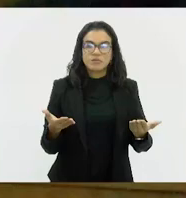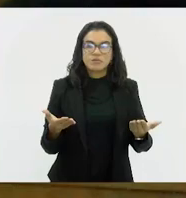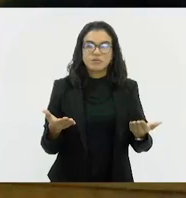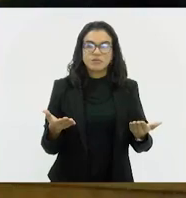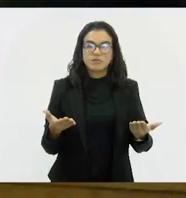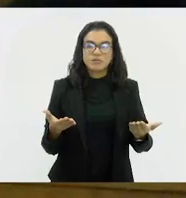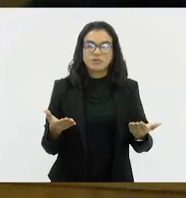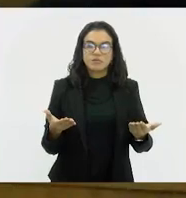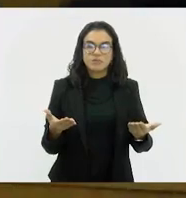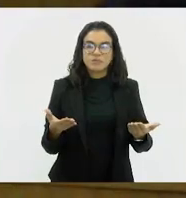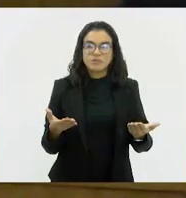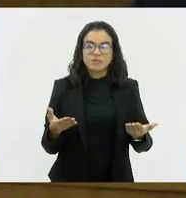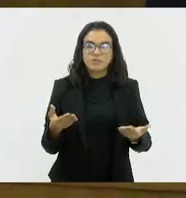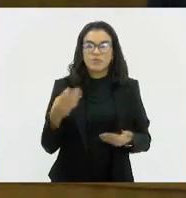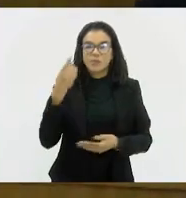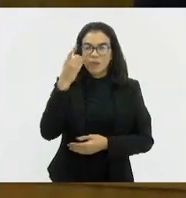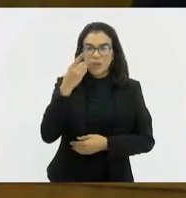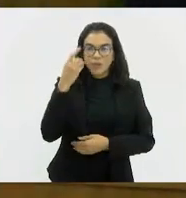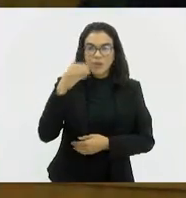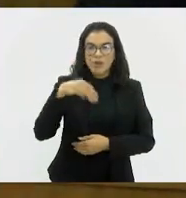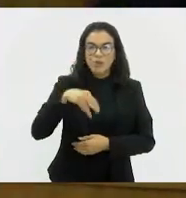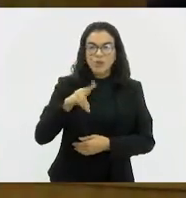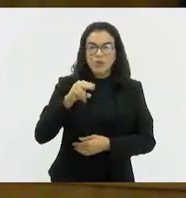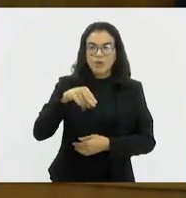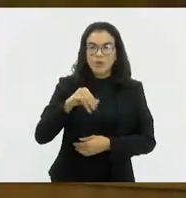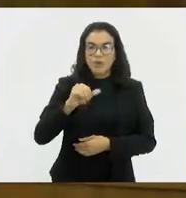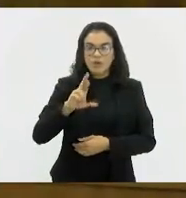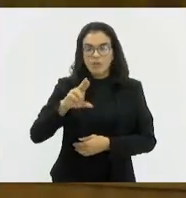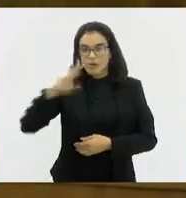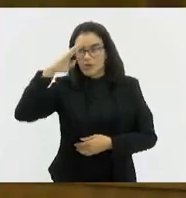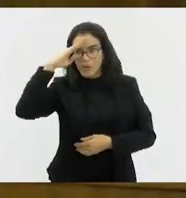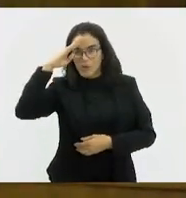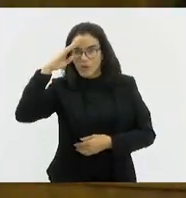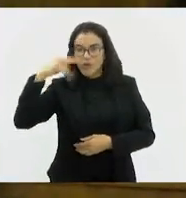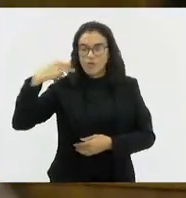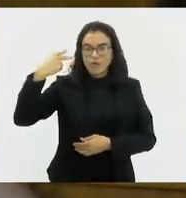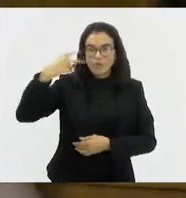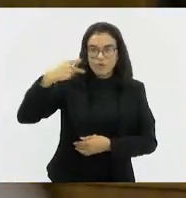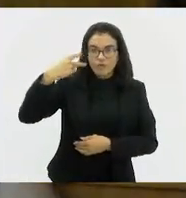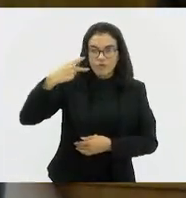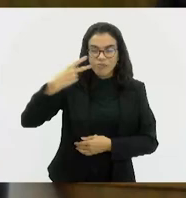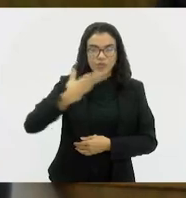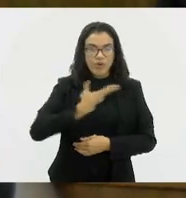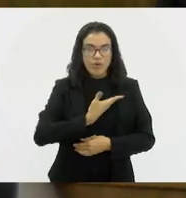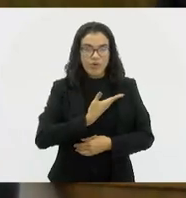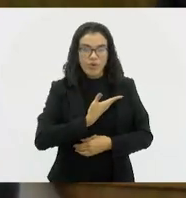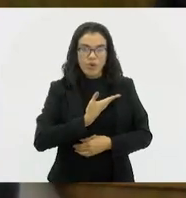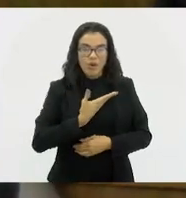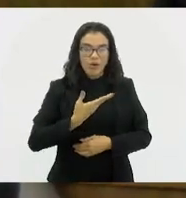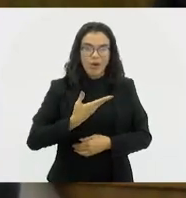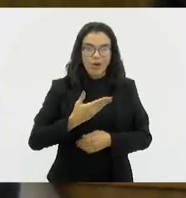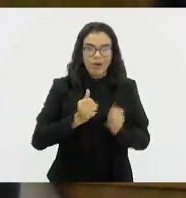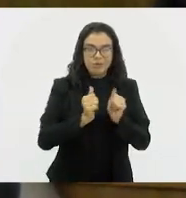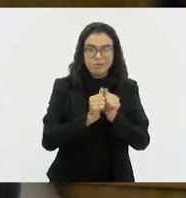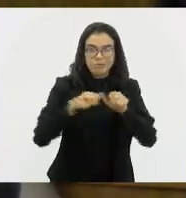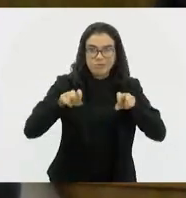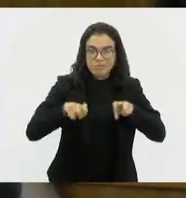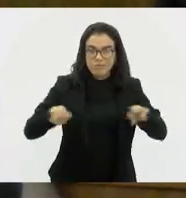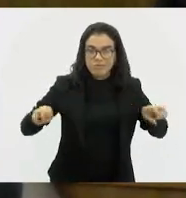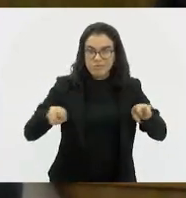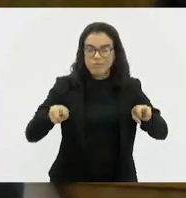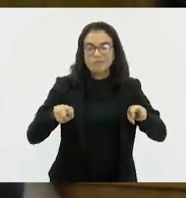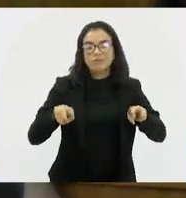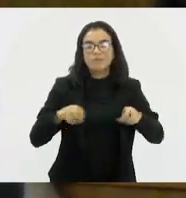Deputado Munir, Carla, Coronel, vereador, meus colegas de mesa e essa plateia